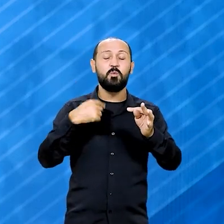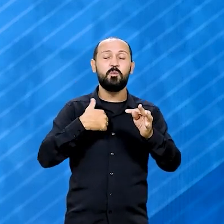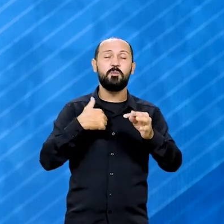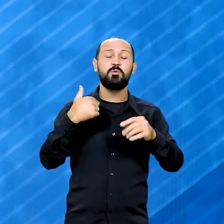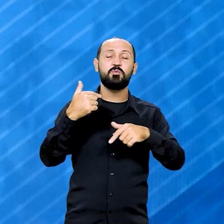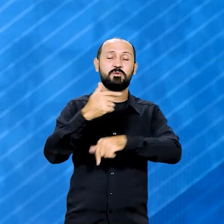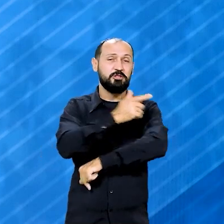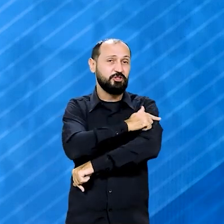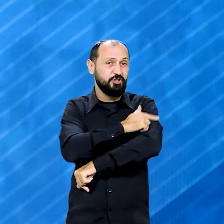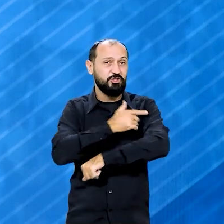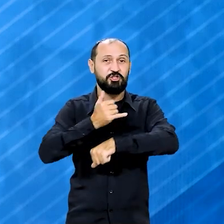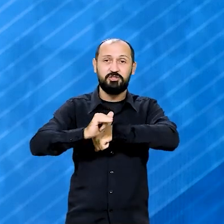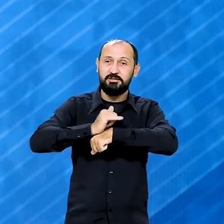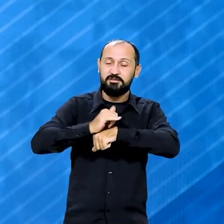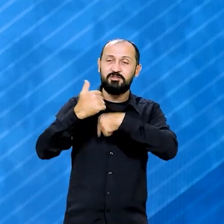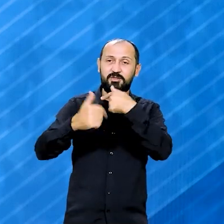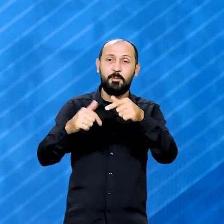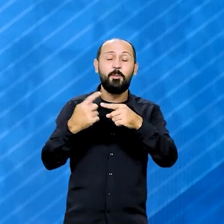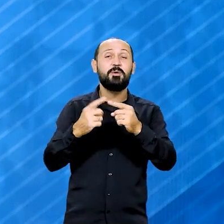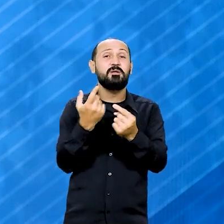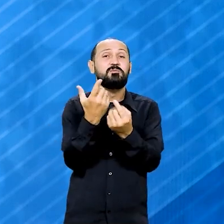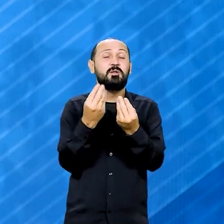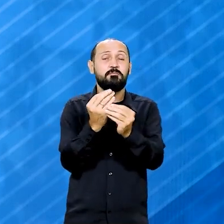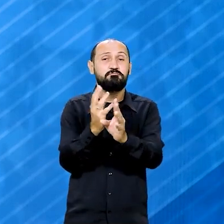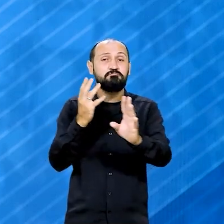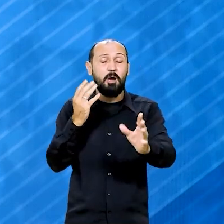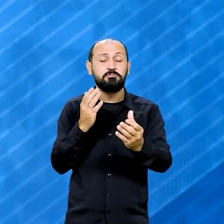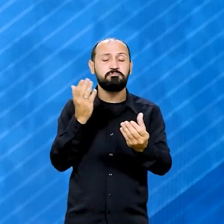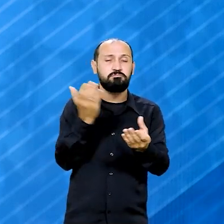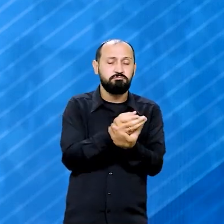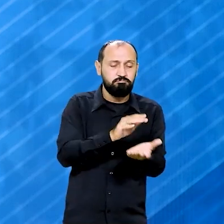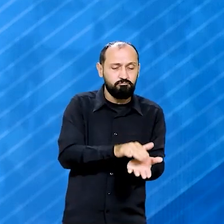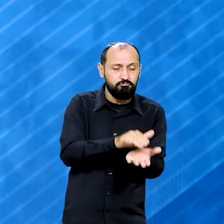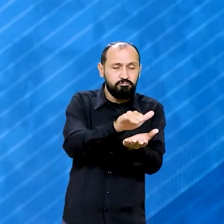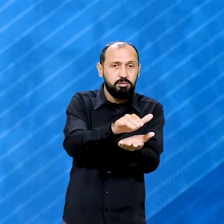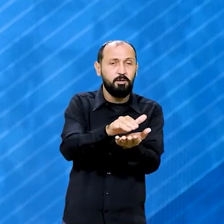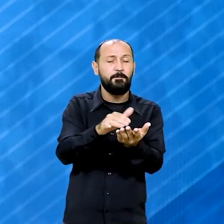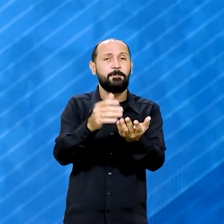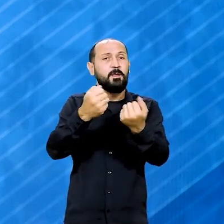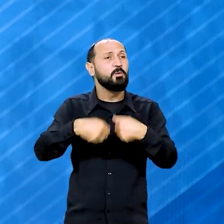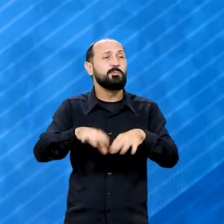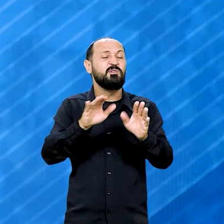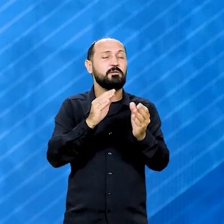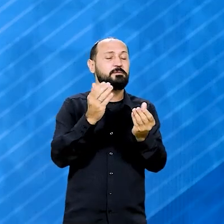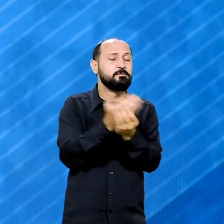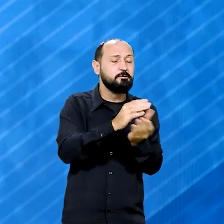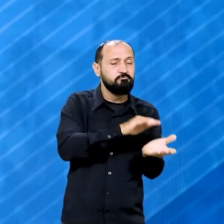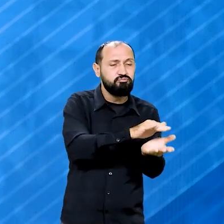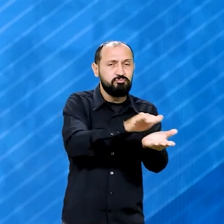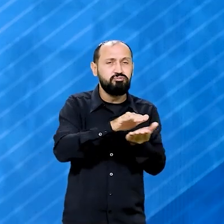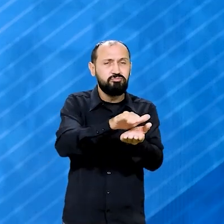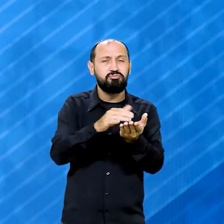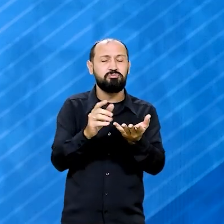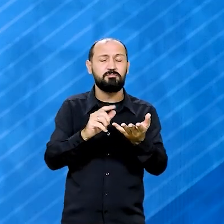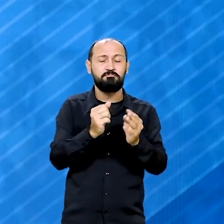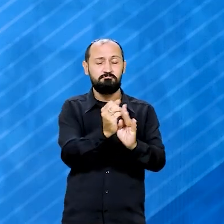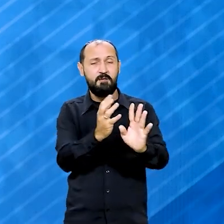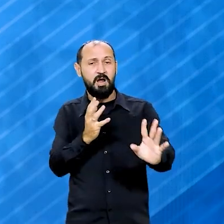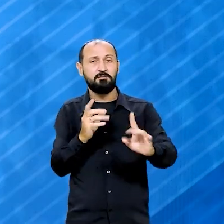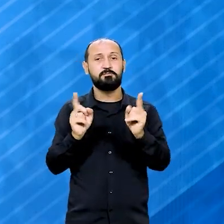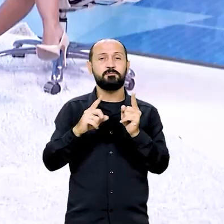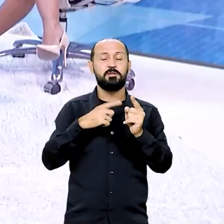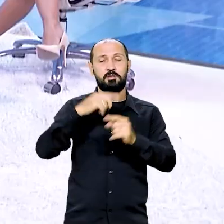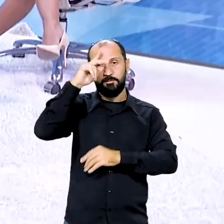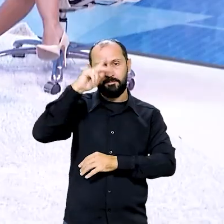não vê a tecnologia como ferramenta de trabalho, porque na realidade ele não tem nem tanta demanda processual, e nem distribui tantos processos,